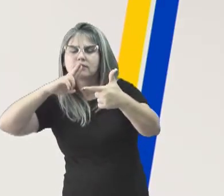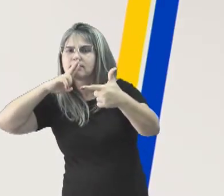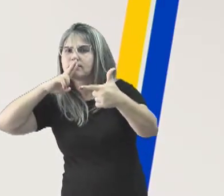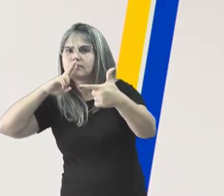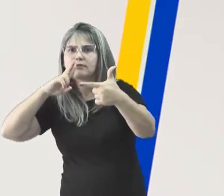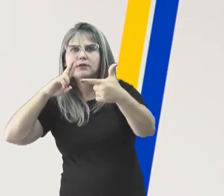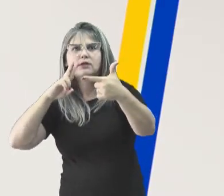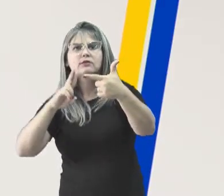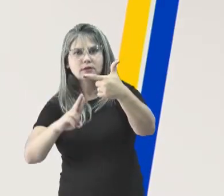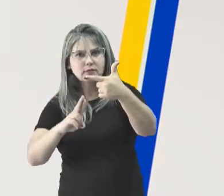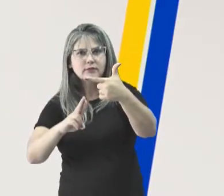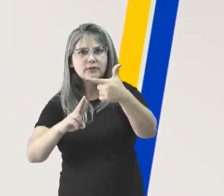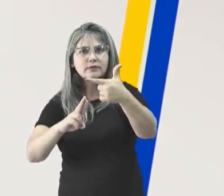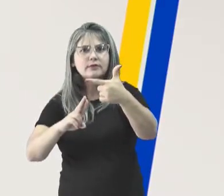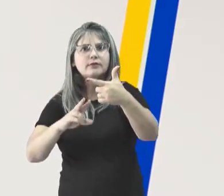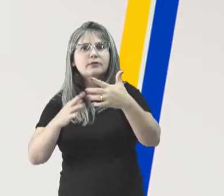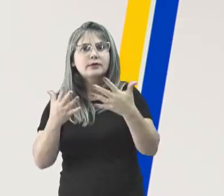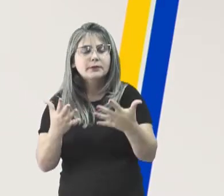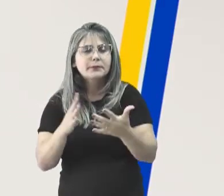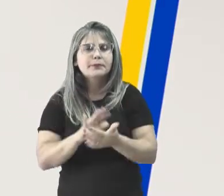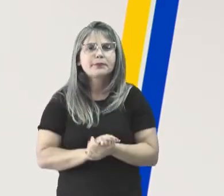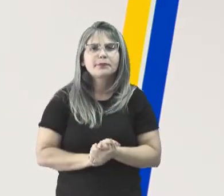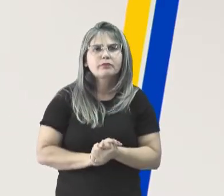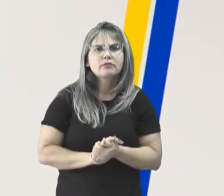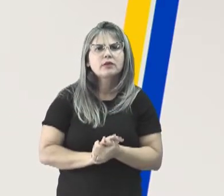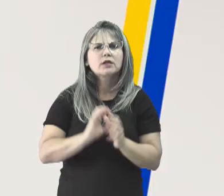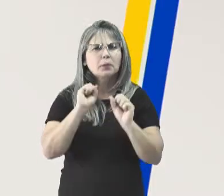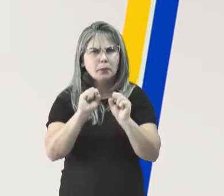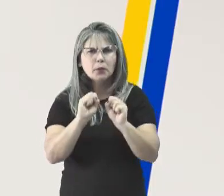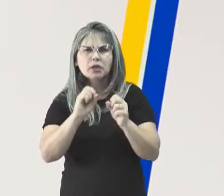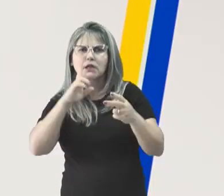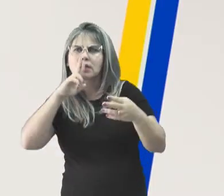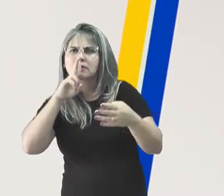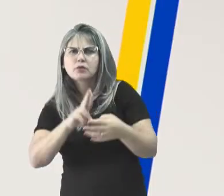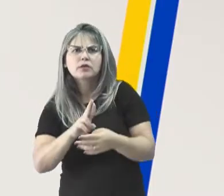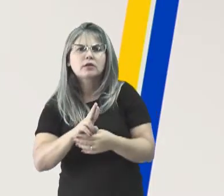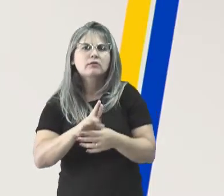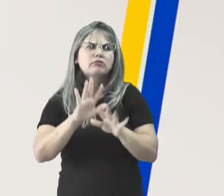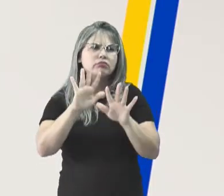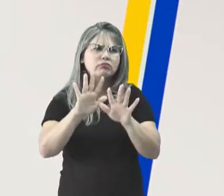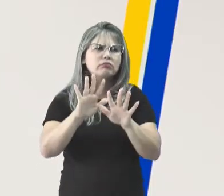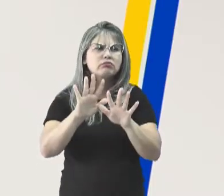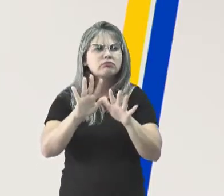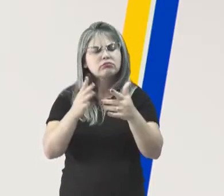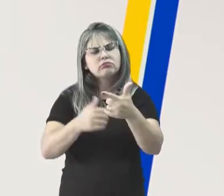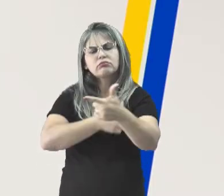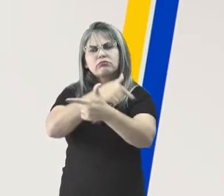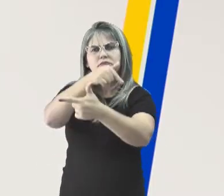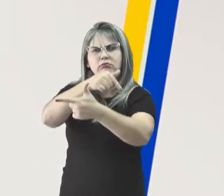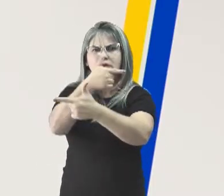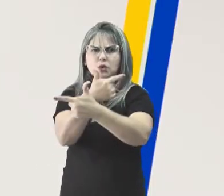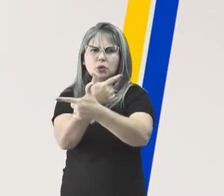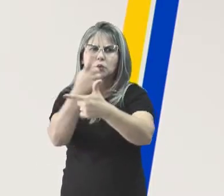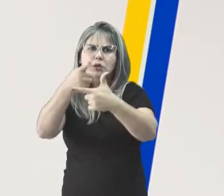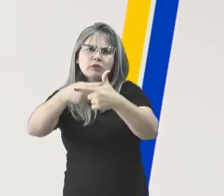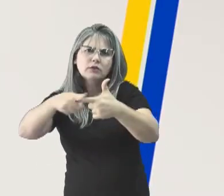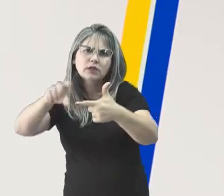0,5. E aí você tem duas opções. Primeiro, fazer a divisão do jeito que está aí, dividir 72